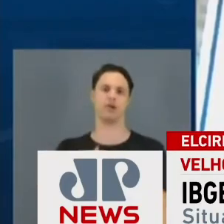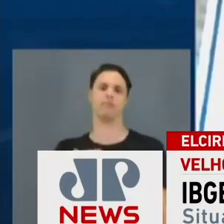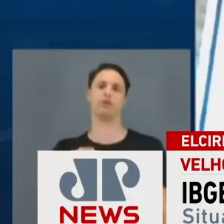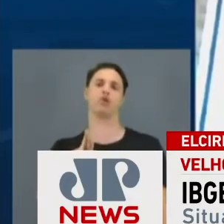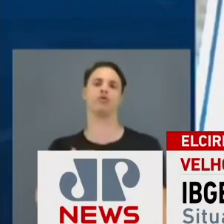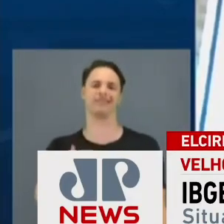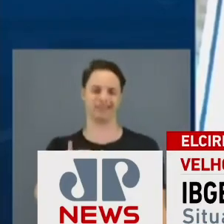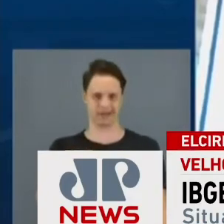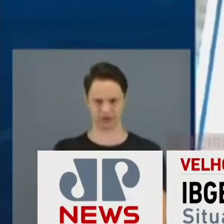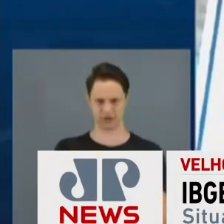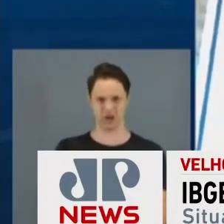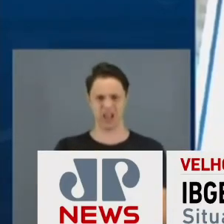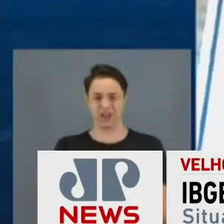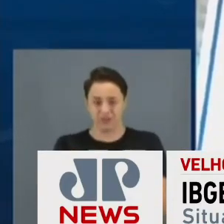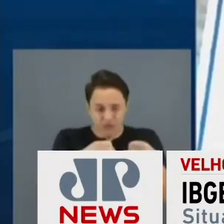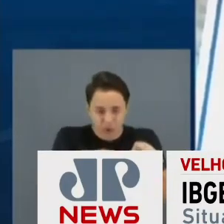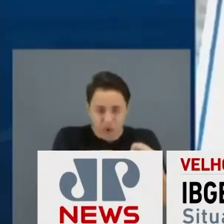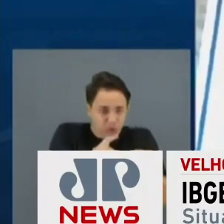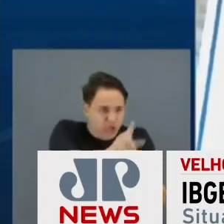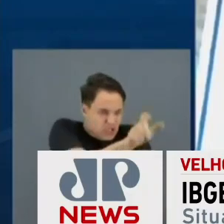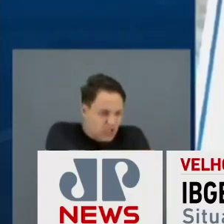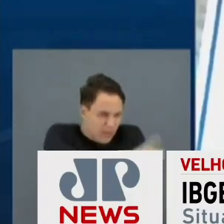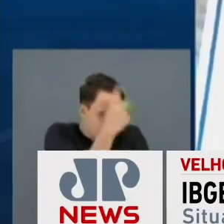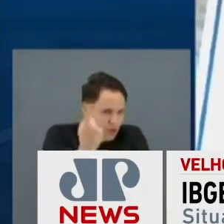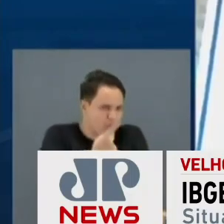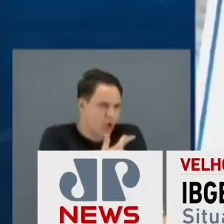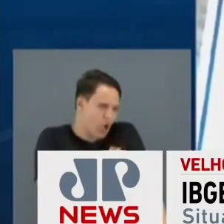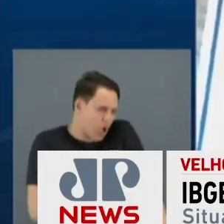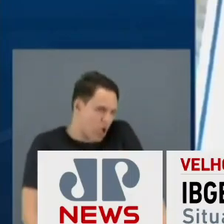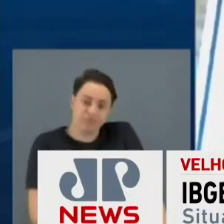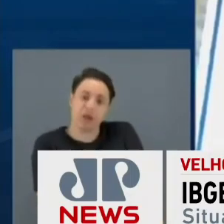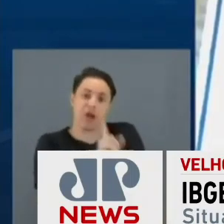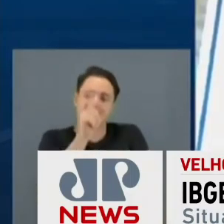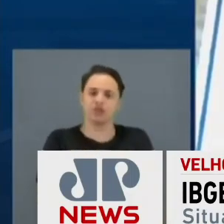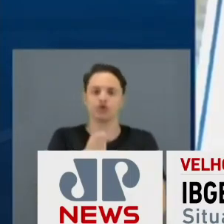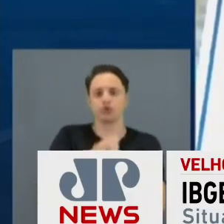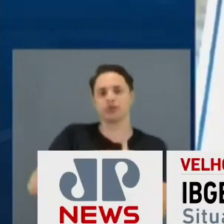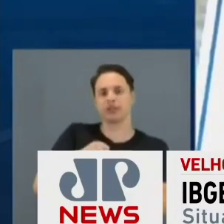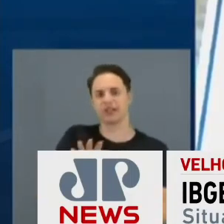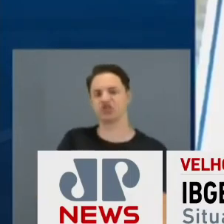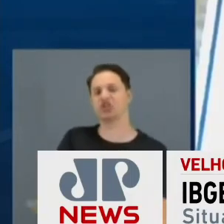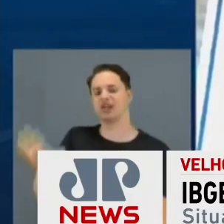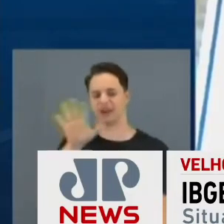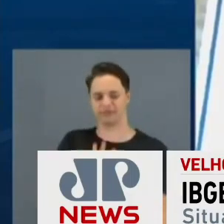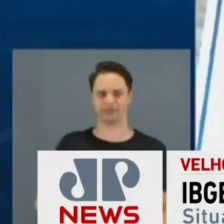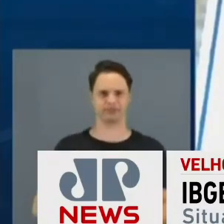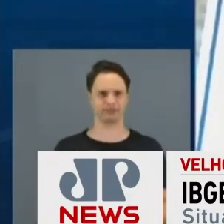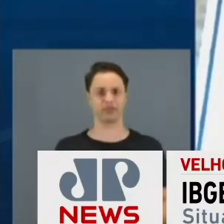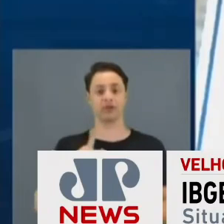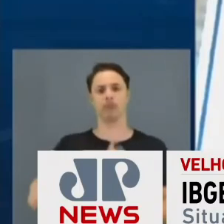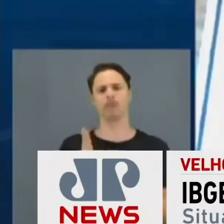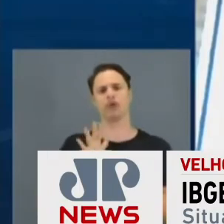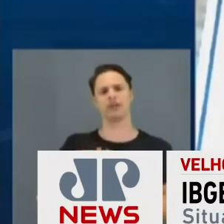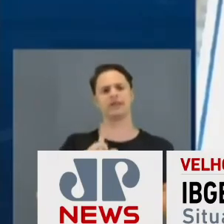não só dos gestores municipais ou estaduais ou federais, mas de toda a sociedade civil, né? Com uma clareza